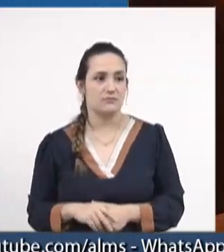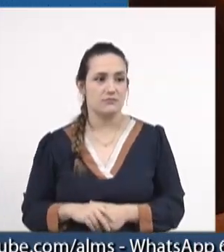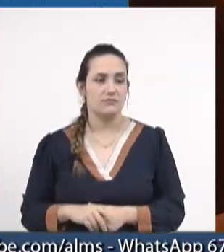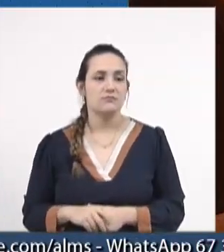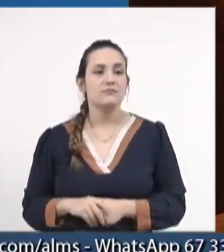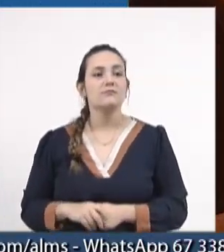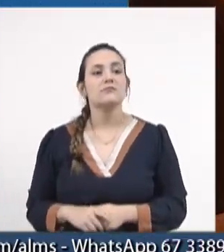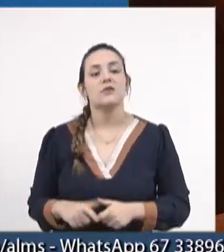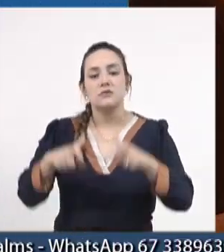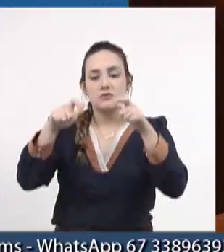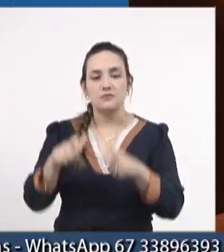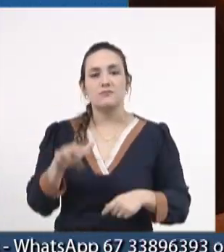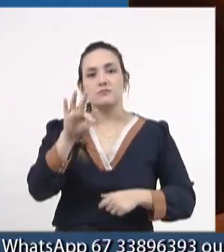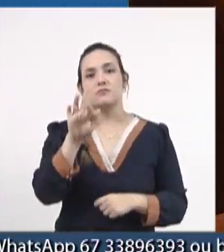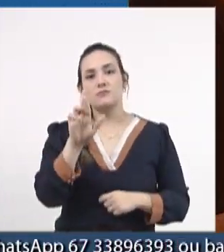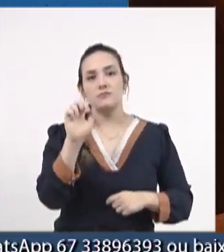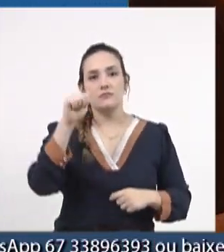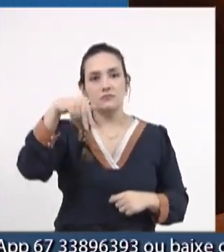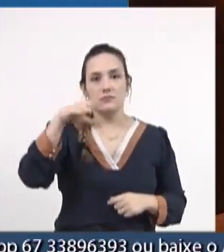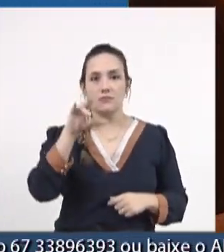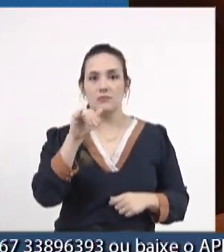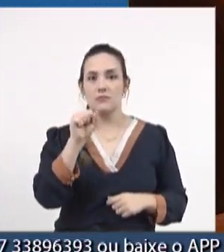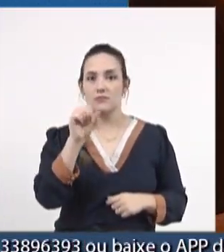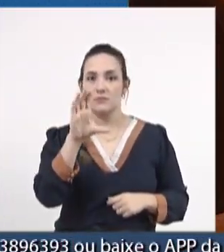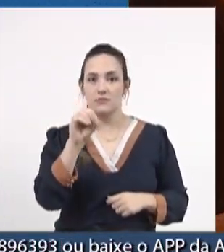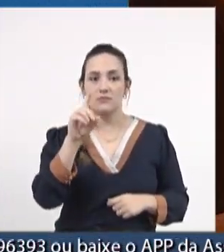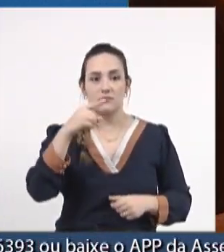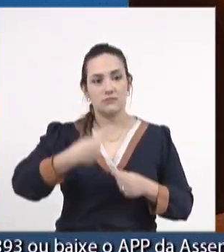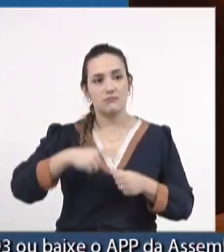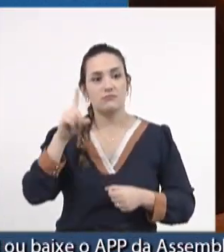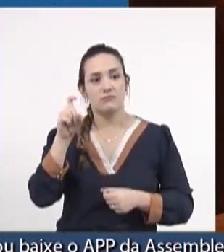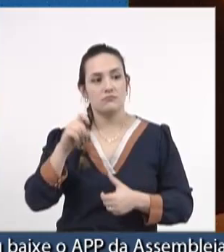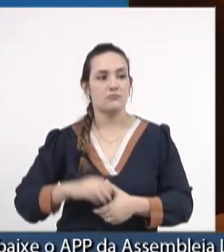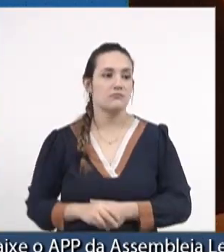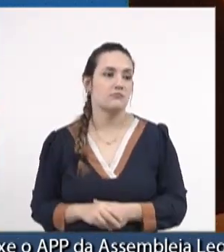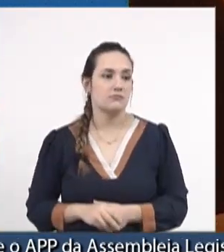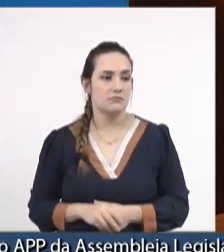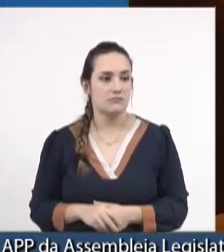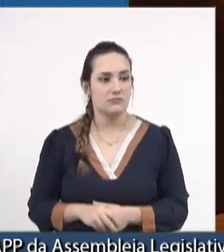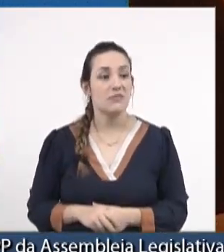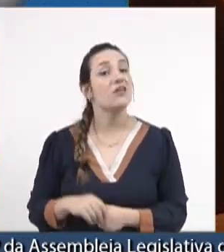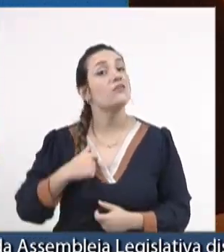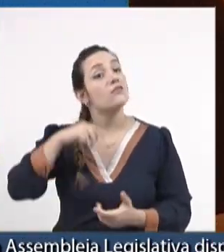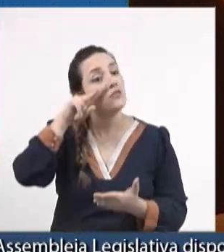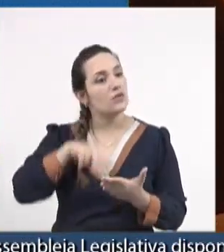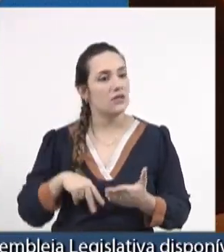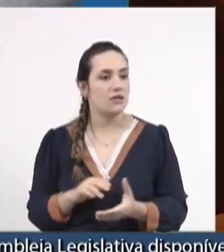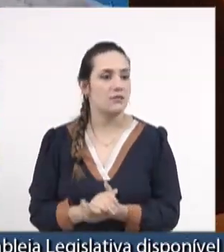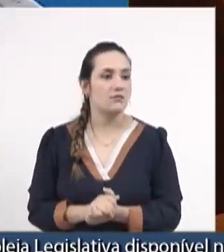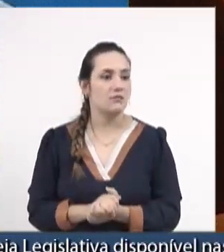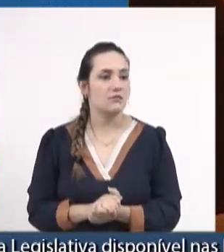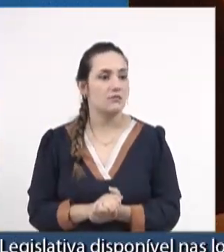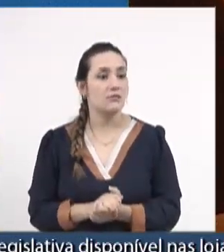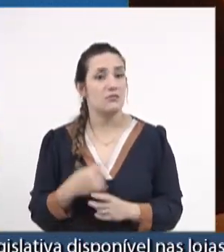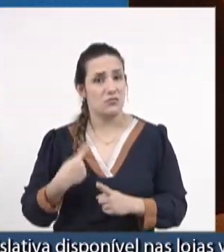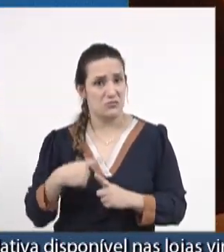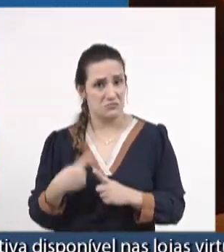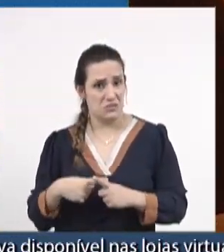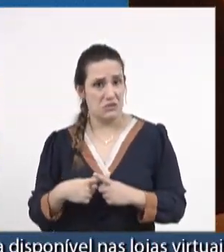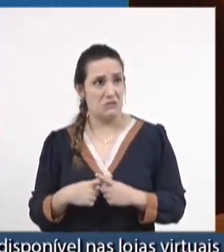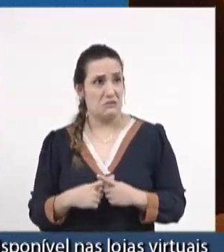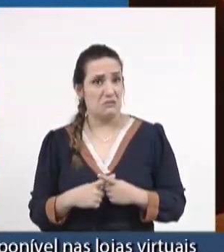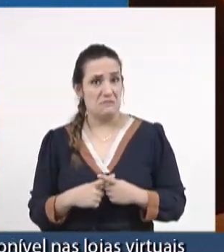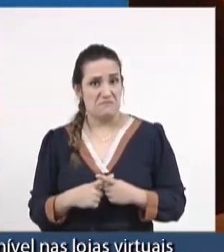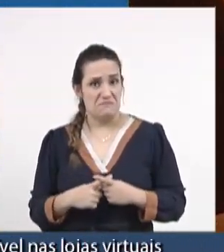Francisco Horta Barbosa, no município de Dourados. Eu vou dar uma lida aqui, porque os ministros que estão julgando